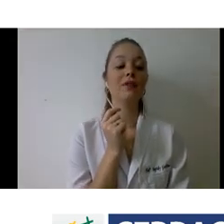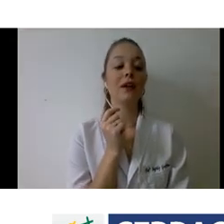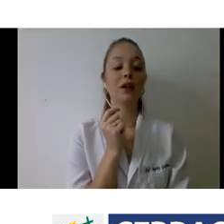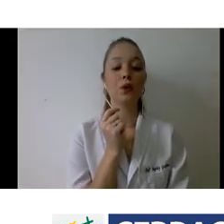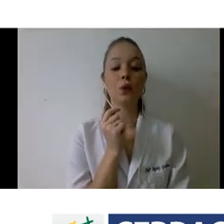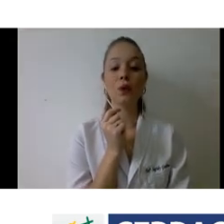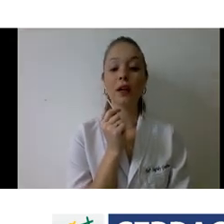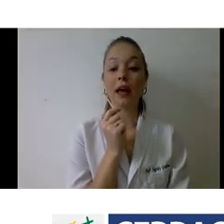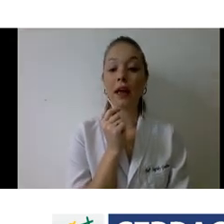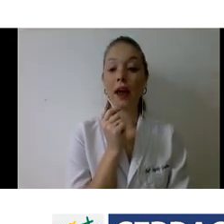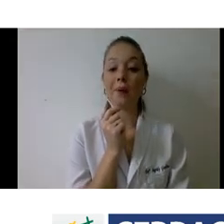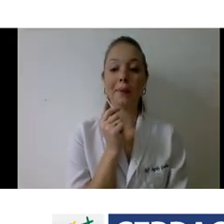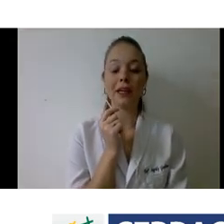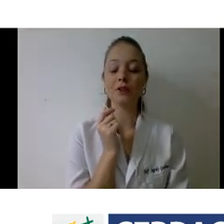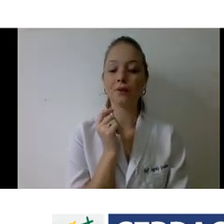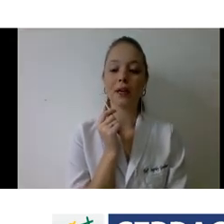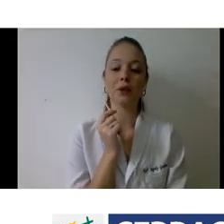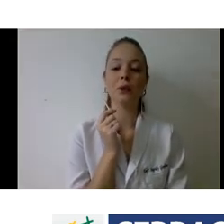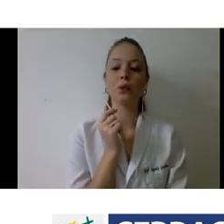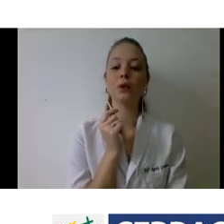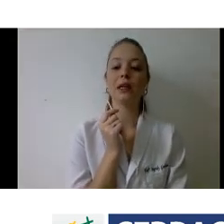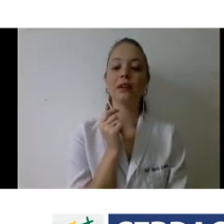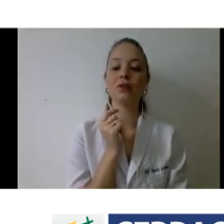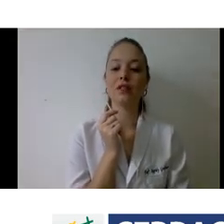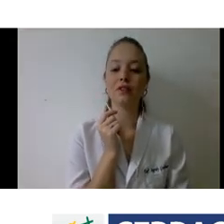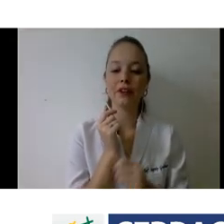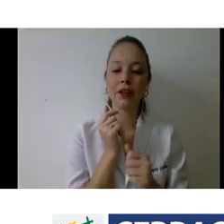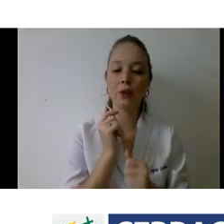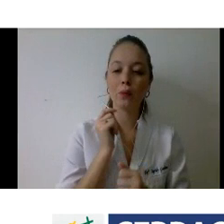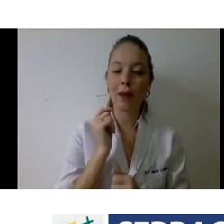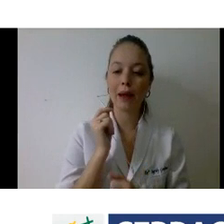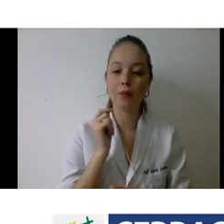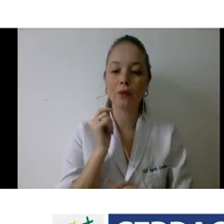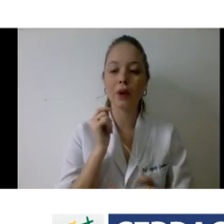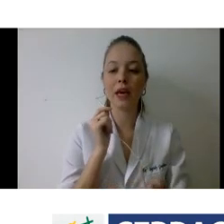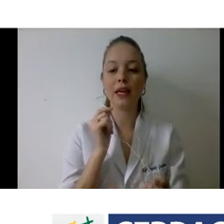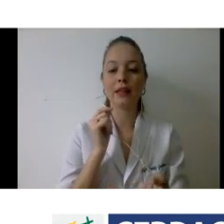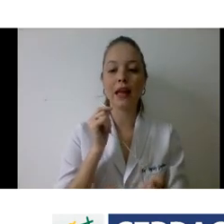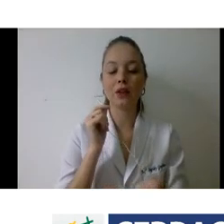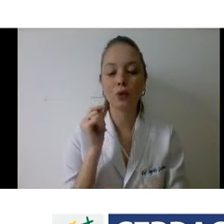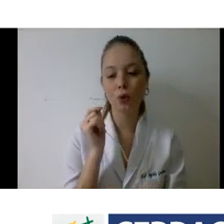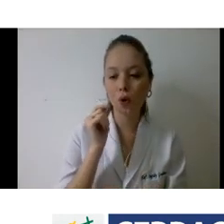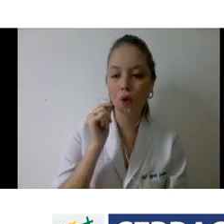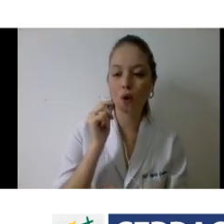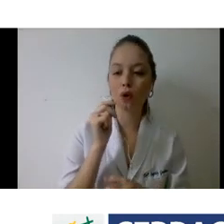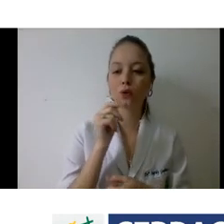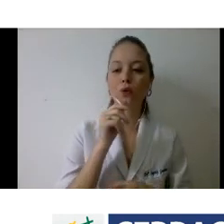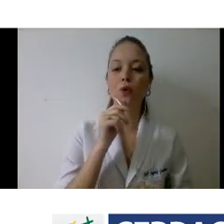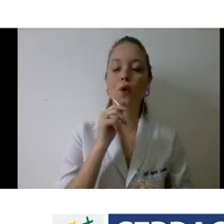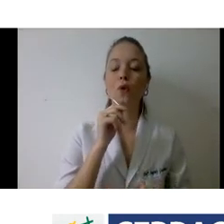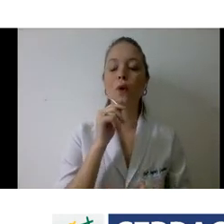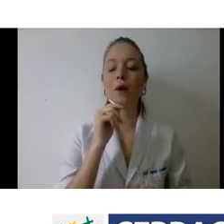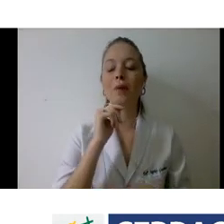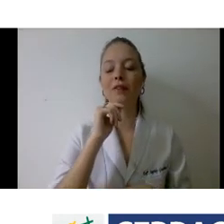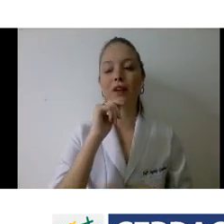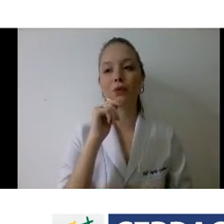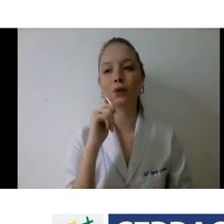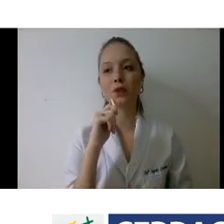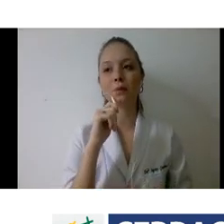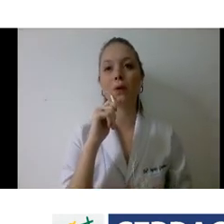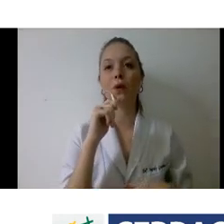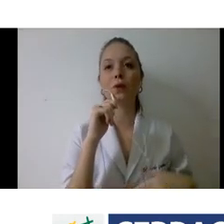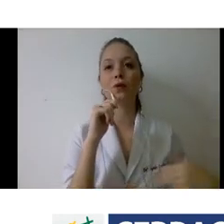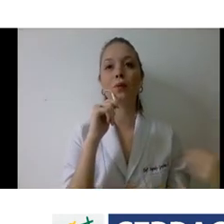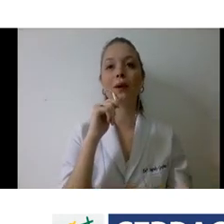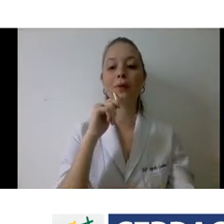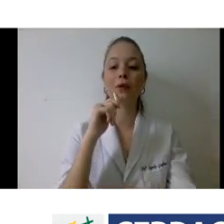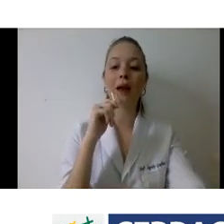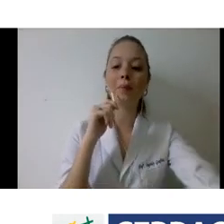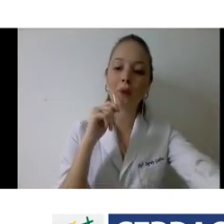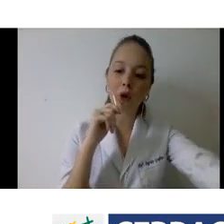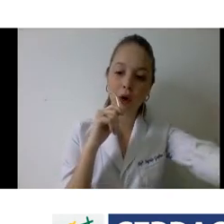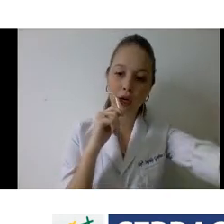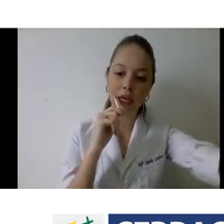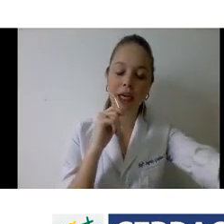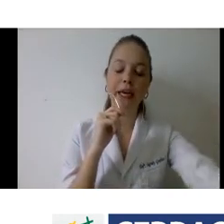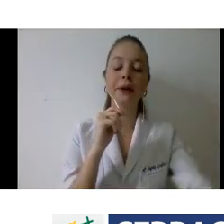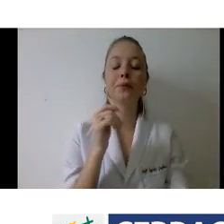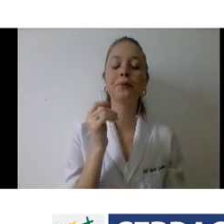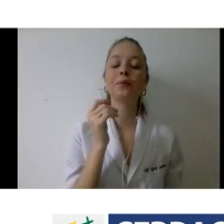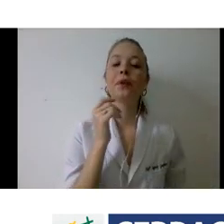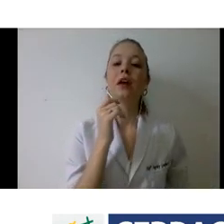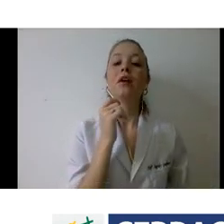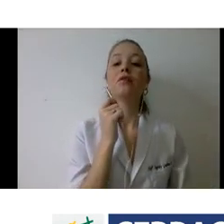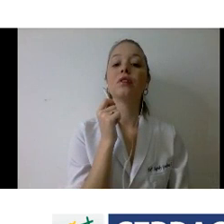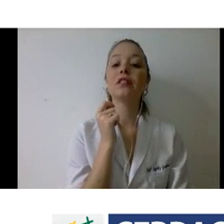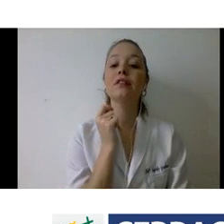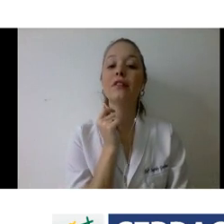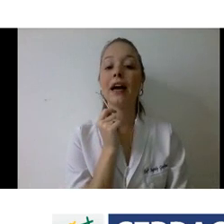Se foi uma fratura, realmente fratura, né? Você vê que o membro ele está torto, ou é uma fratura exposta, ou o membro está mole,